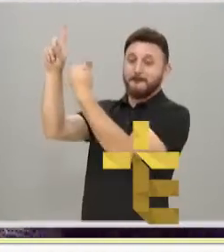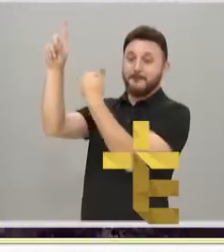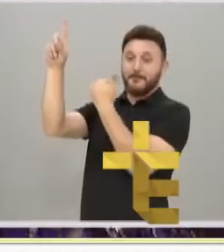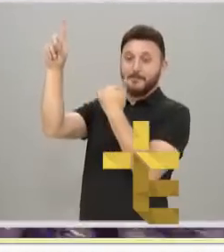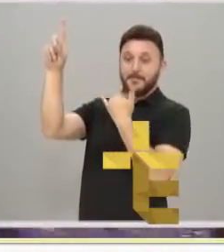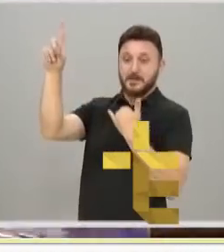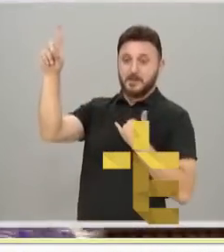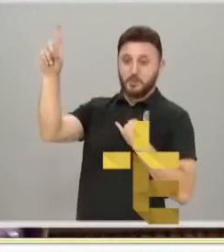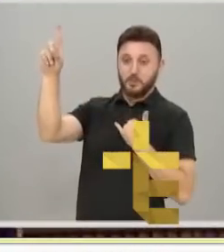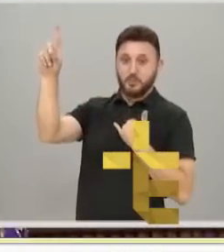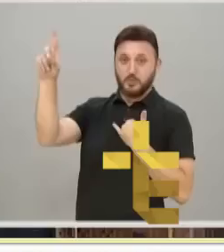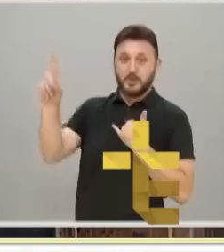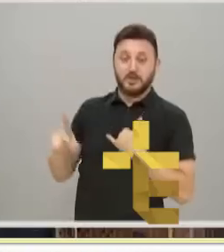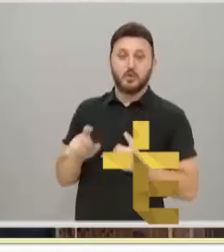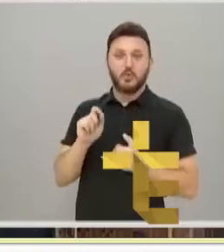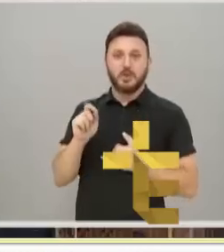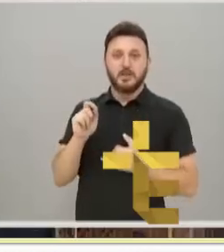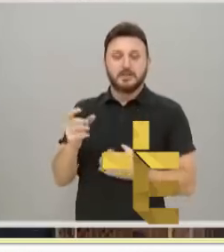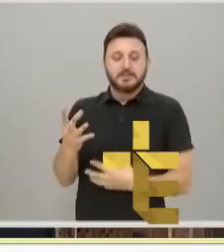experiência de sentir.